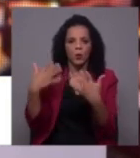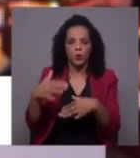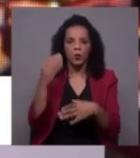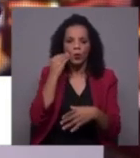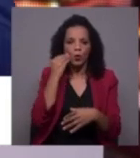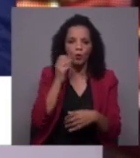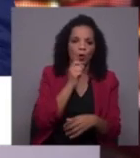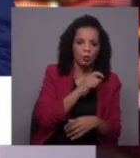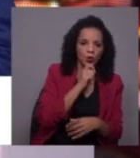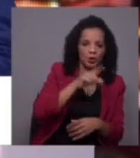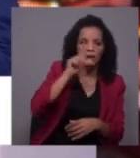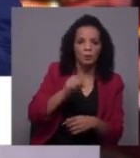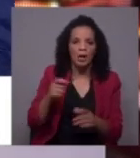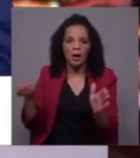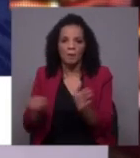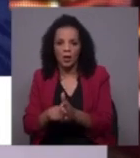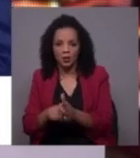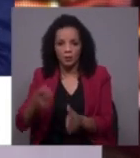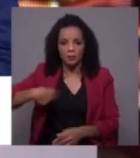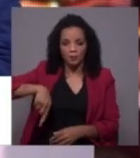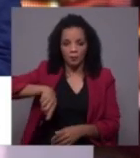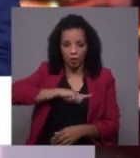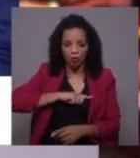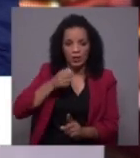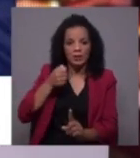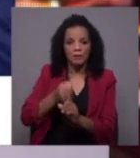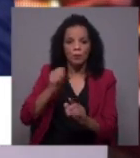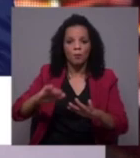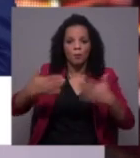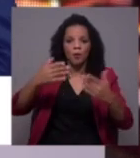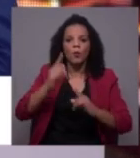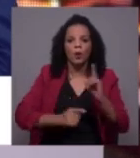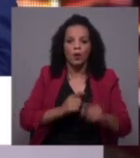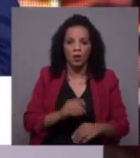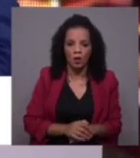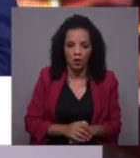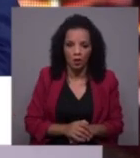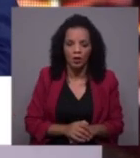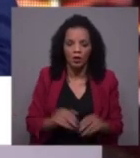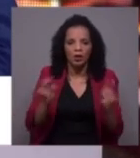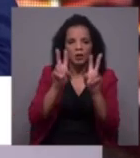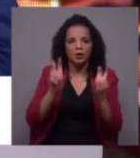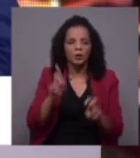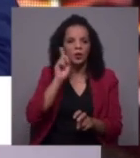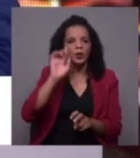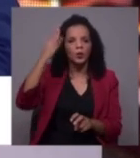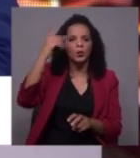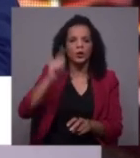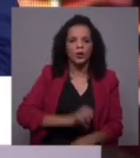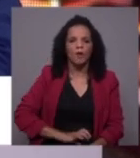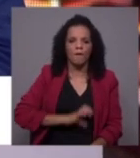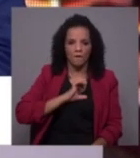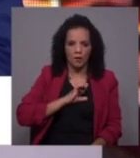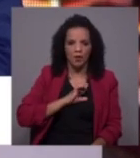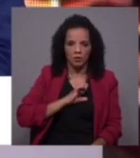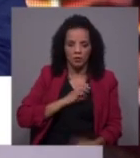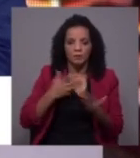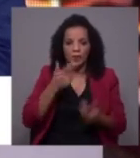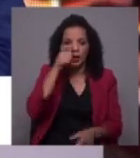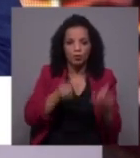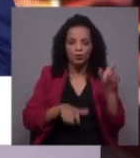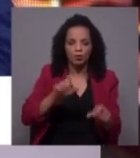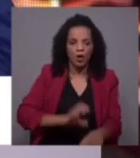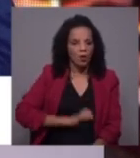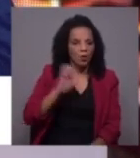vista de oportunidades e de ameaças. E o nosso principal desafio neste momento é endereçar um tema fundamental, que é a confiança. Neste momento, as pessoas